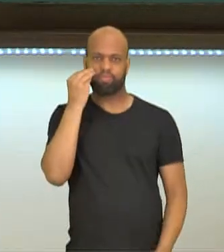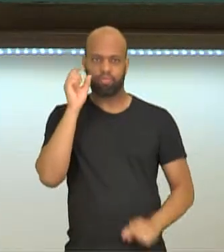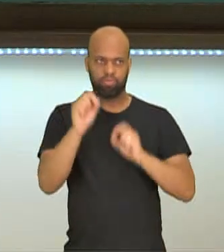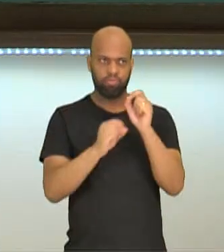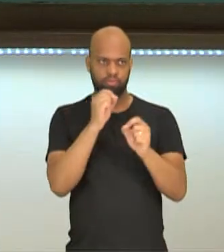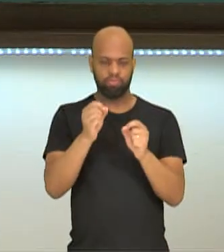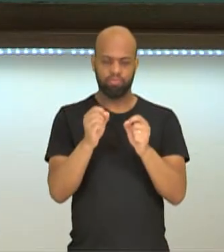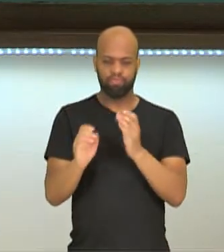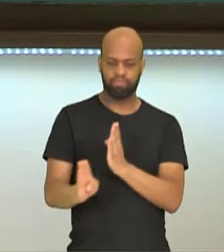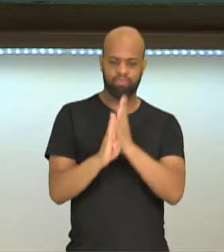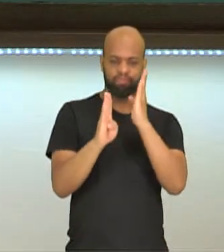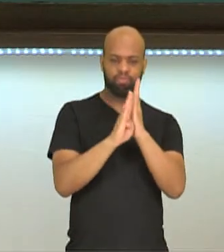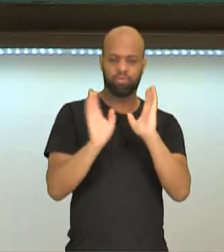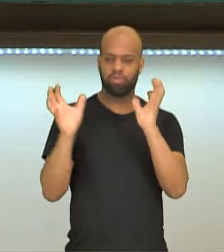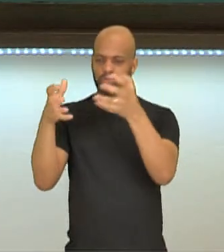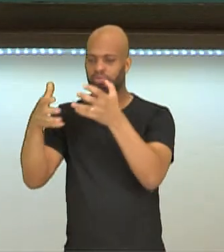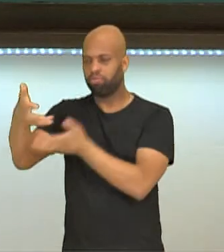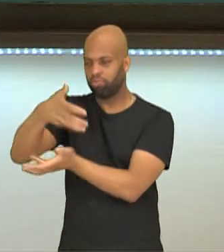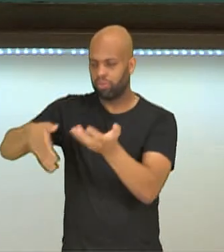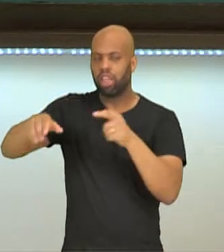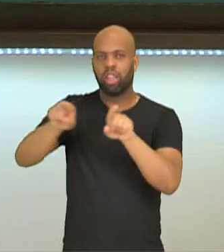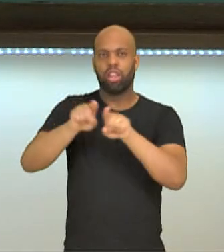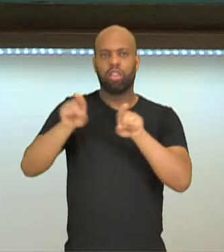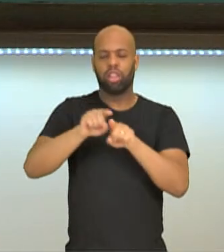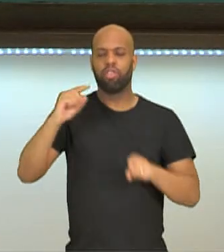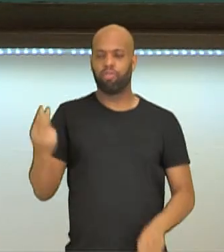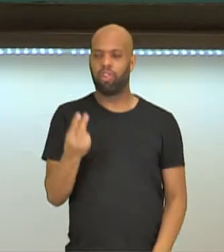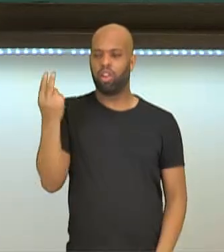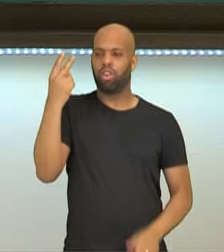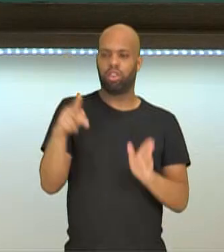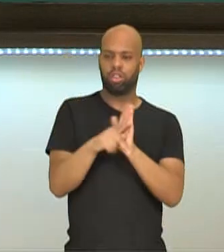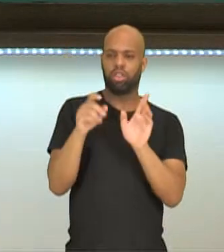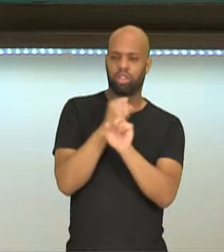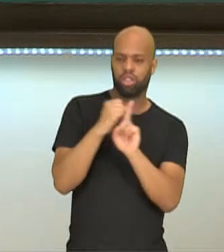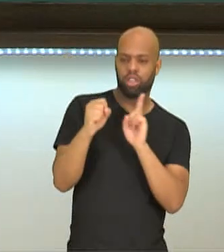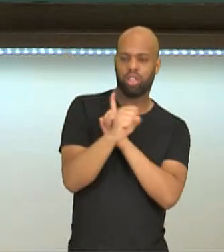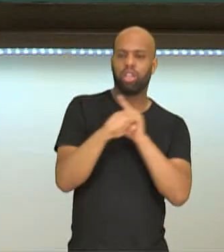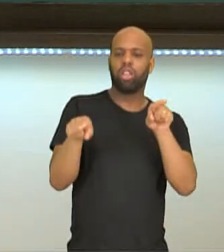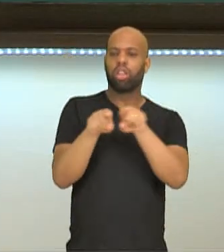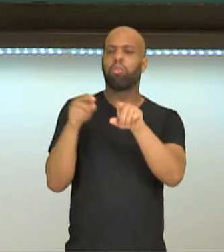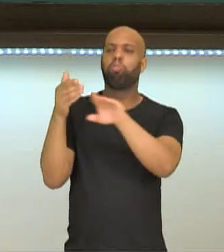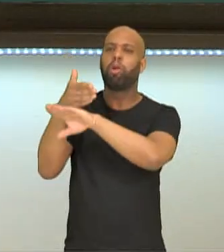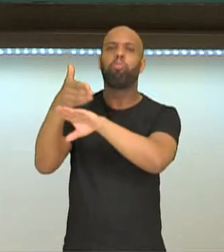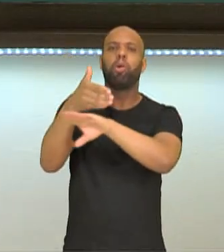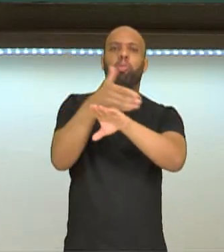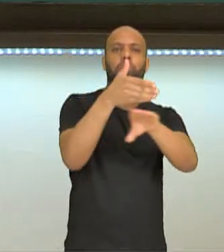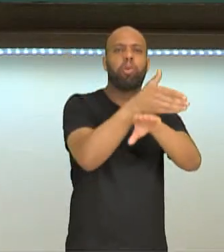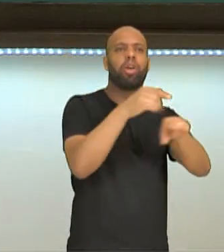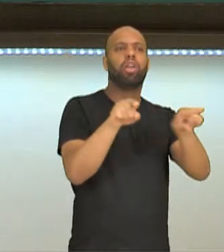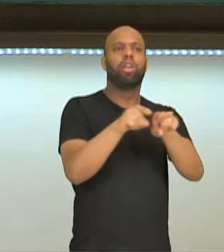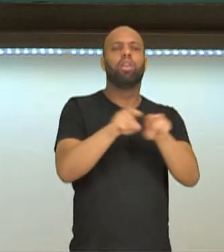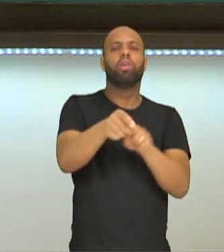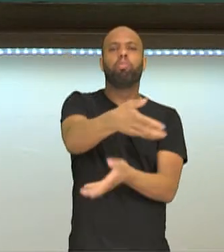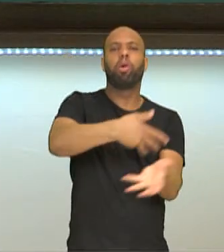pelo coletivo, pelos valores em sociedade, pela participação, pela colaboração.